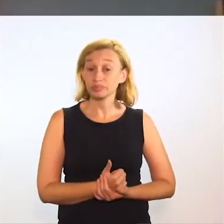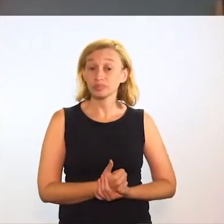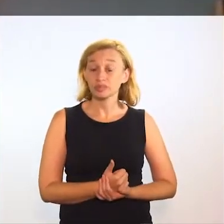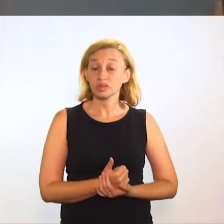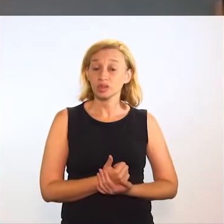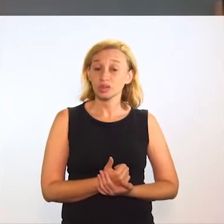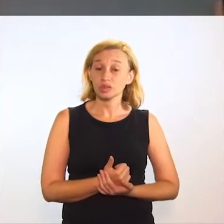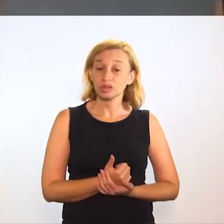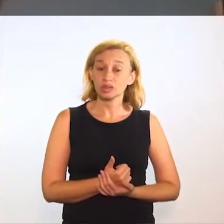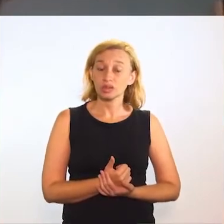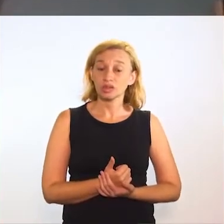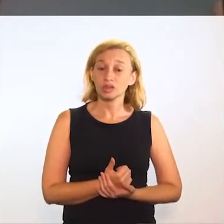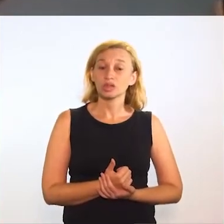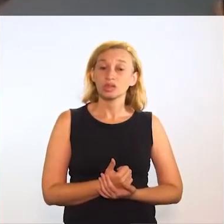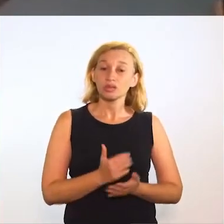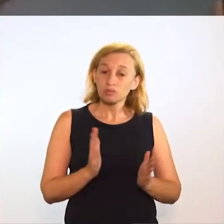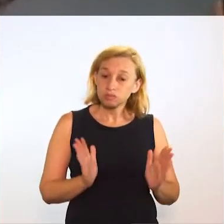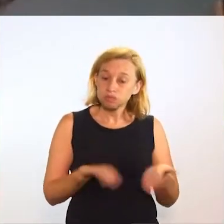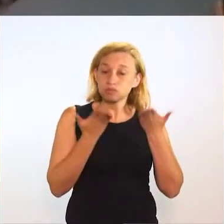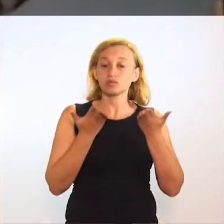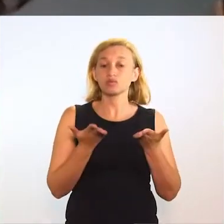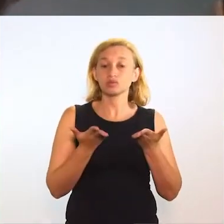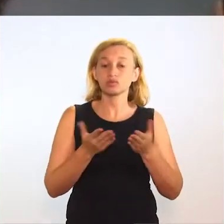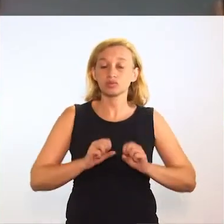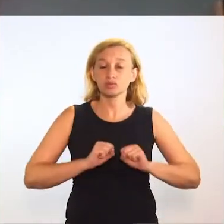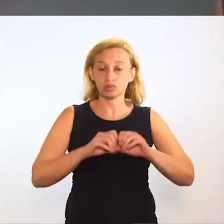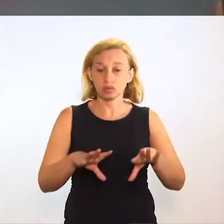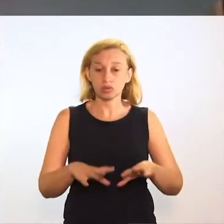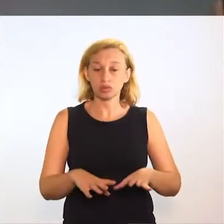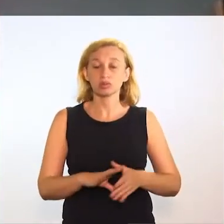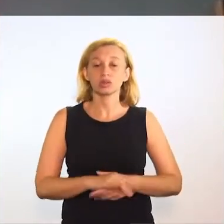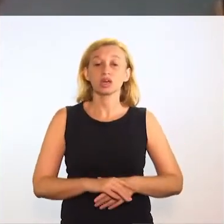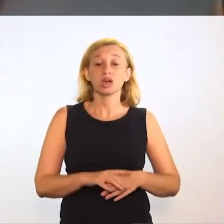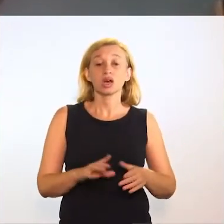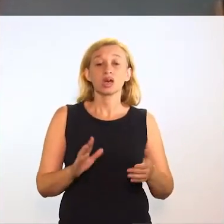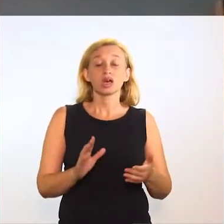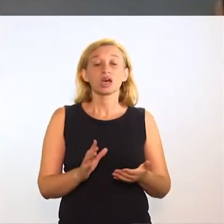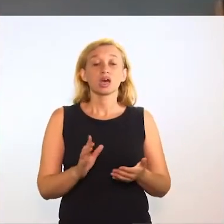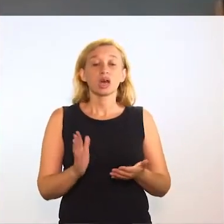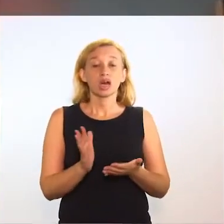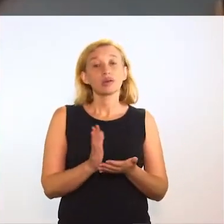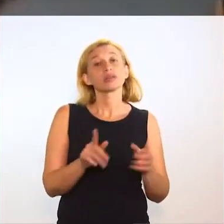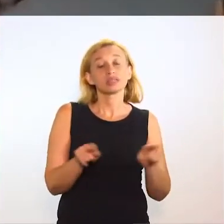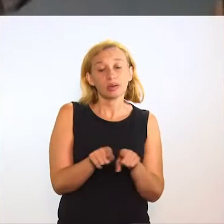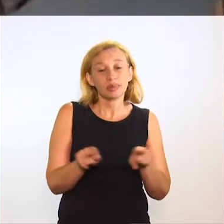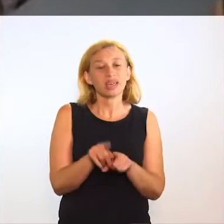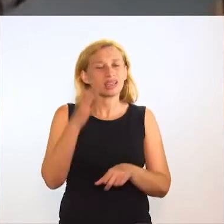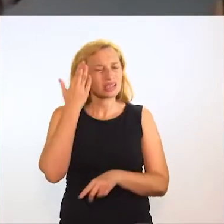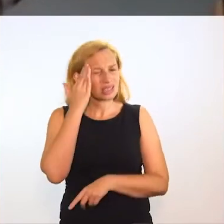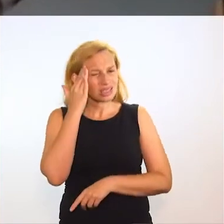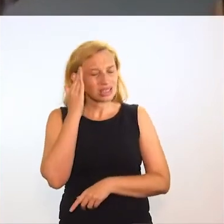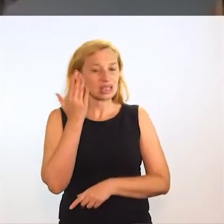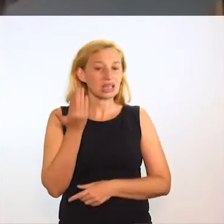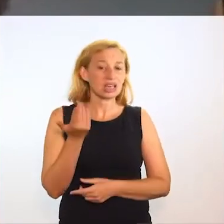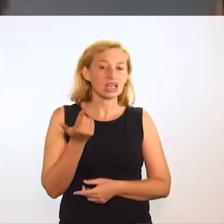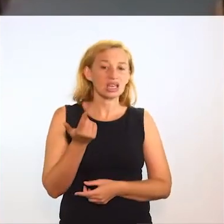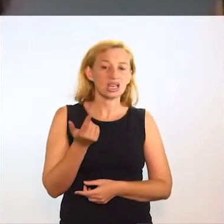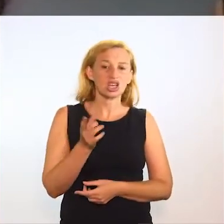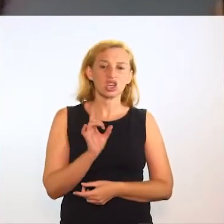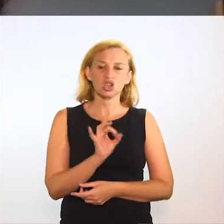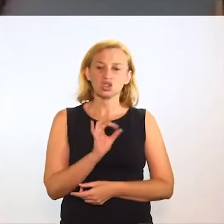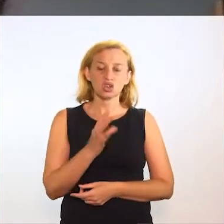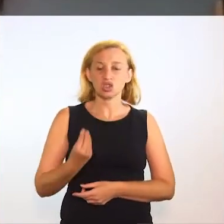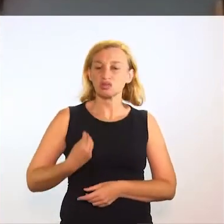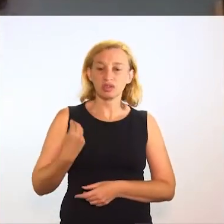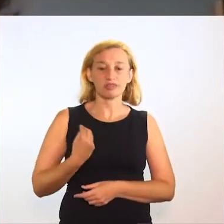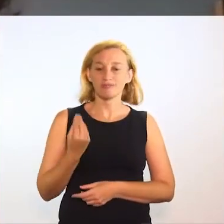a mola que nos impulsionou para cima, que fez as pessoas acelerarem as suas ações, mas também entenderem que elas tinham